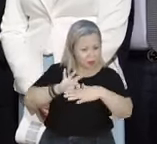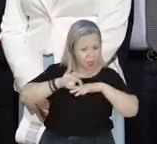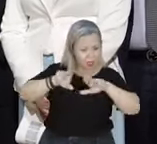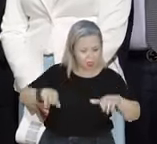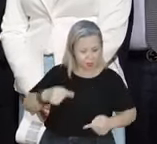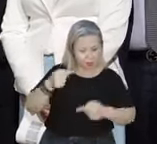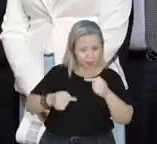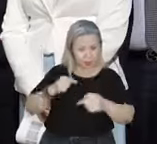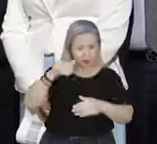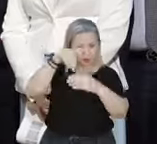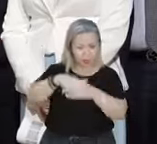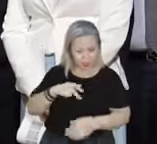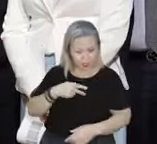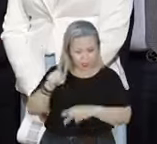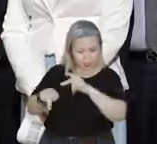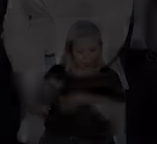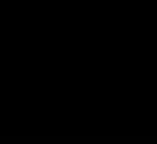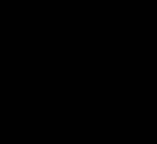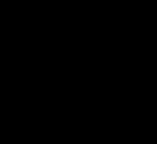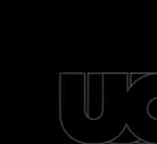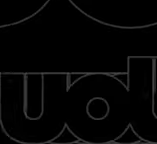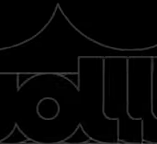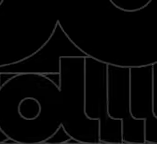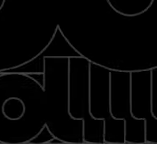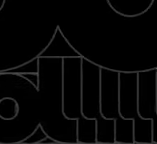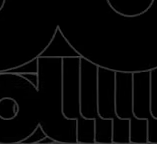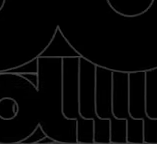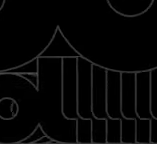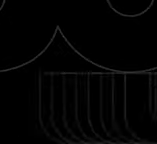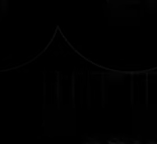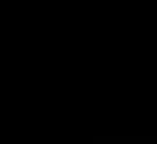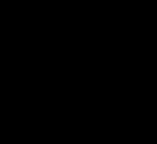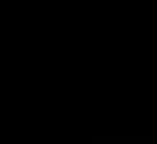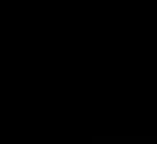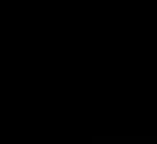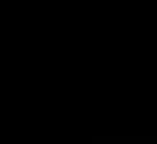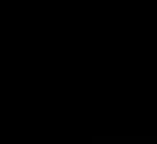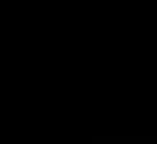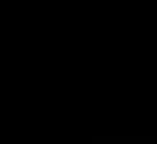aqui, que foi eleita pelo povo, é resolver esse problema. Qual?